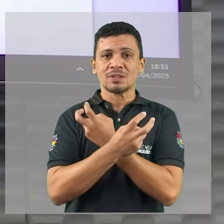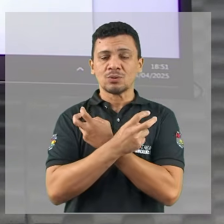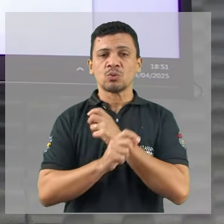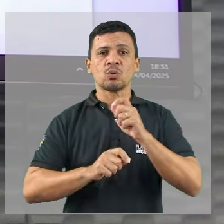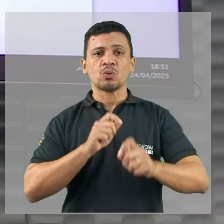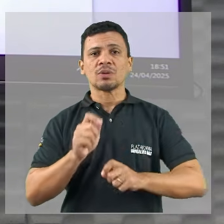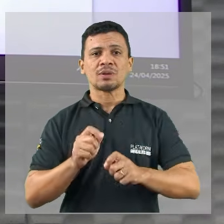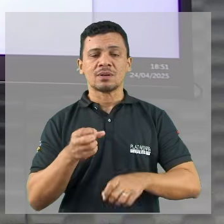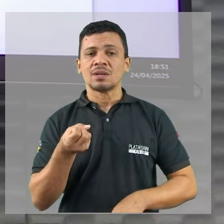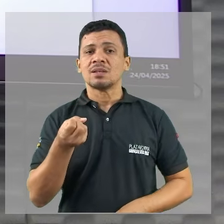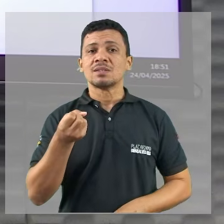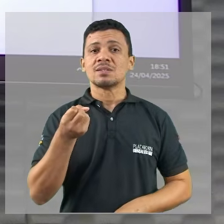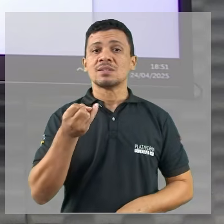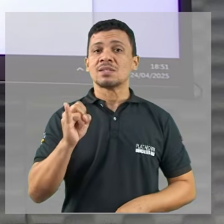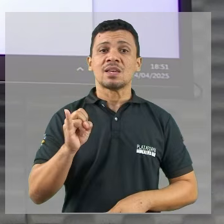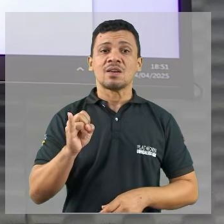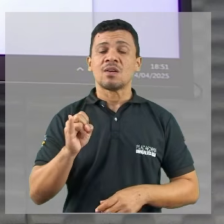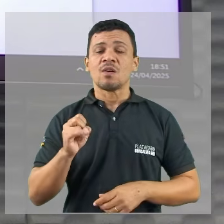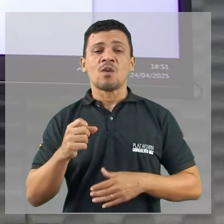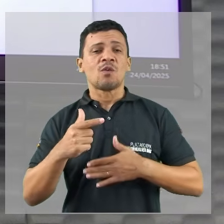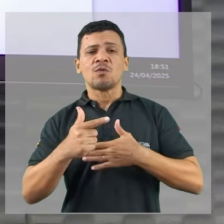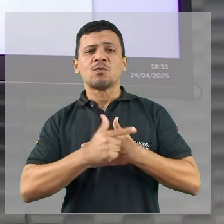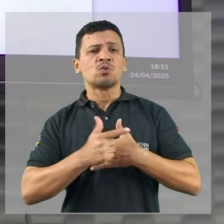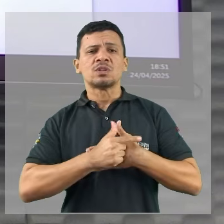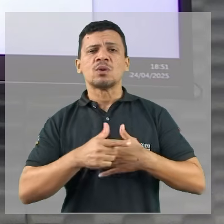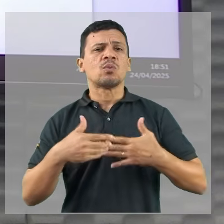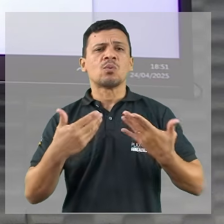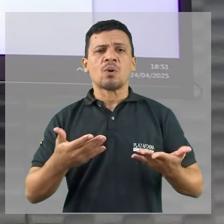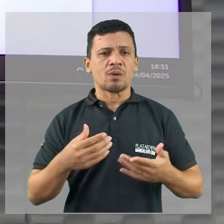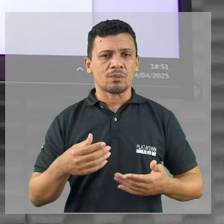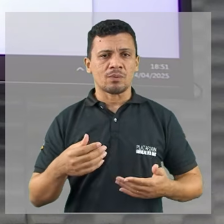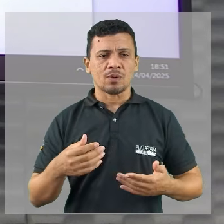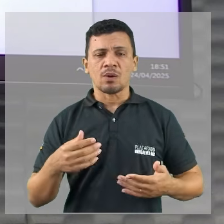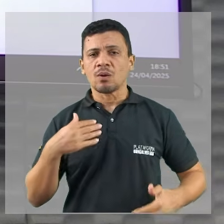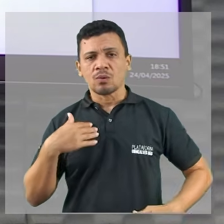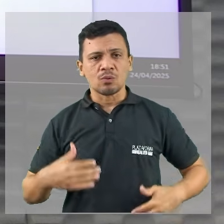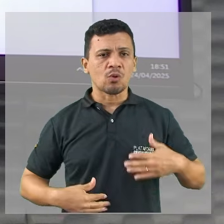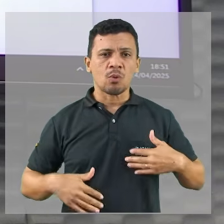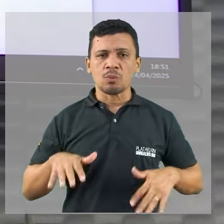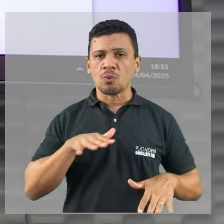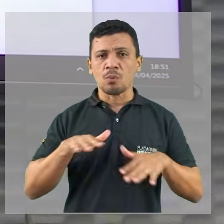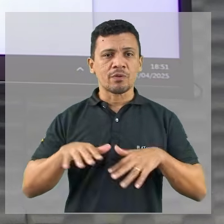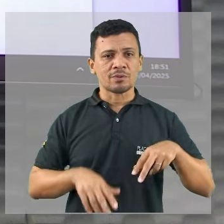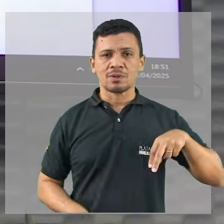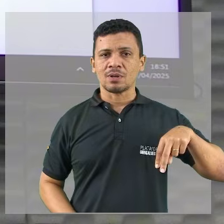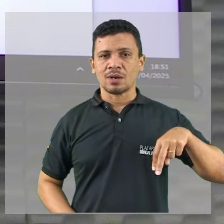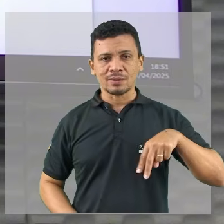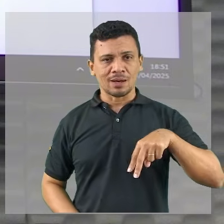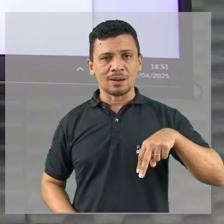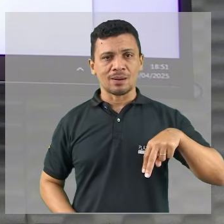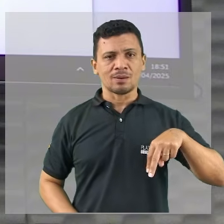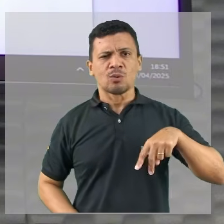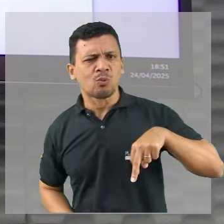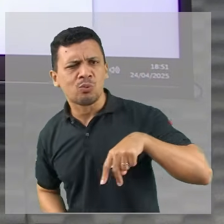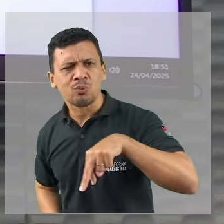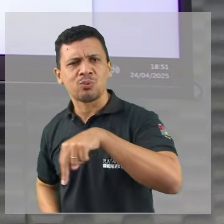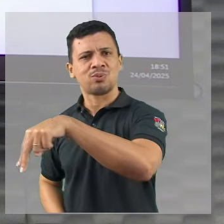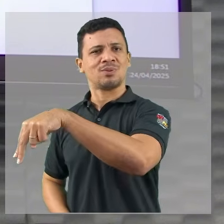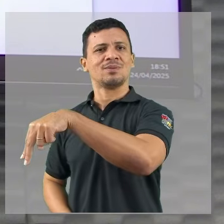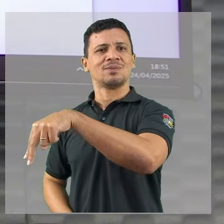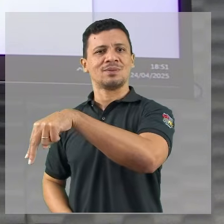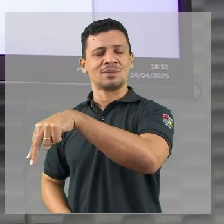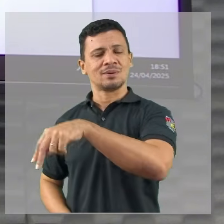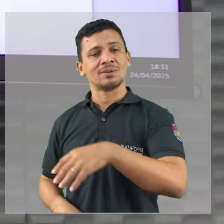fosse dar uma função para ele, seria o de movimento, de andar, de correr, tá?